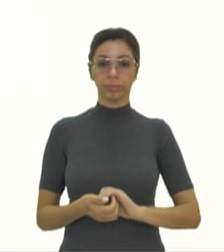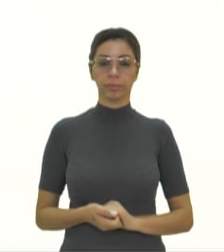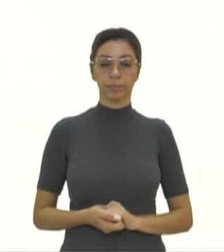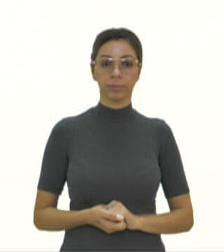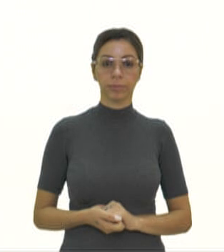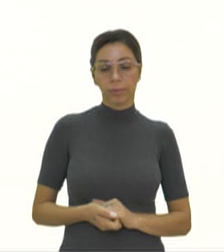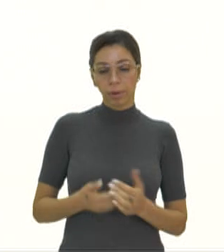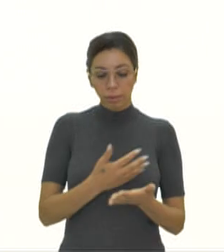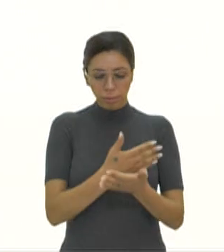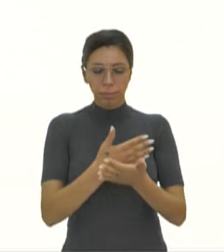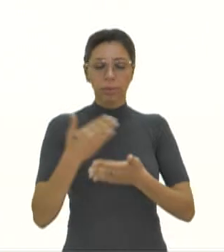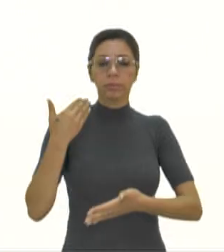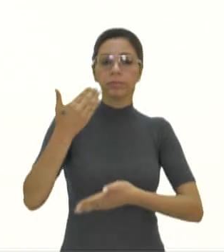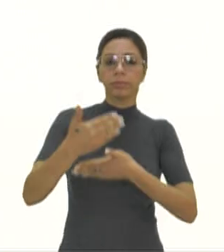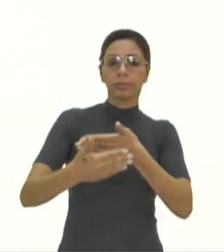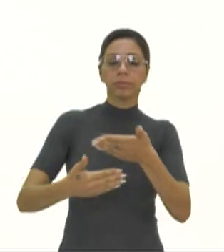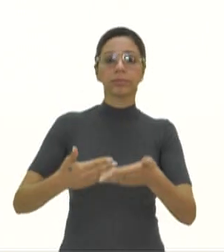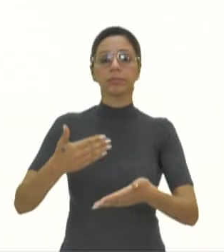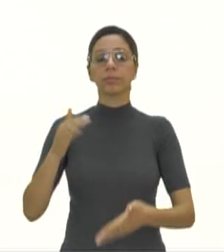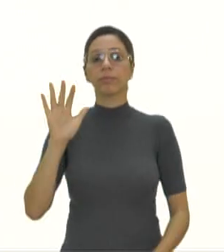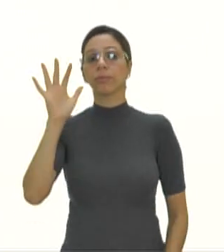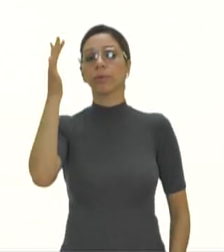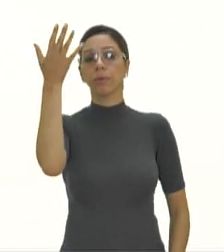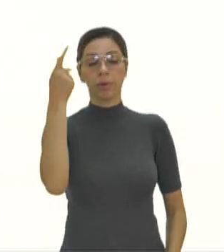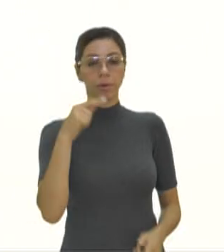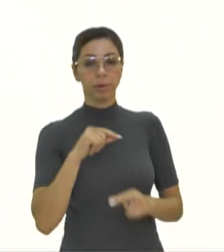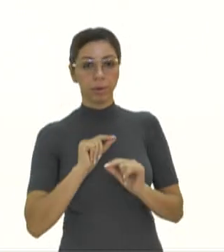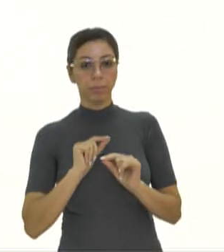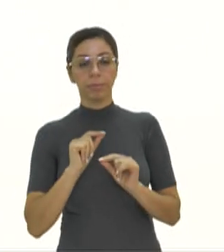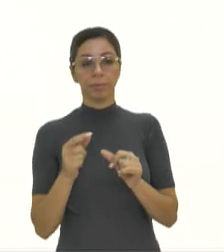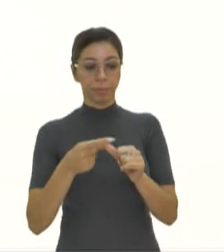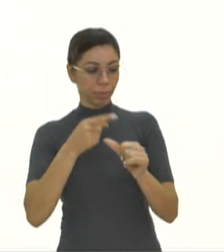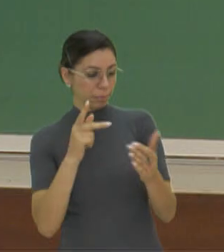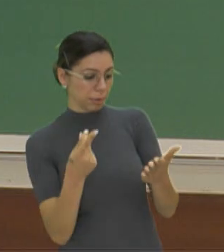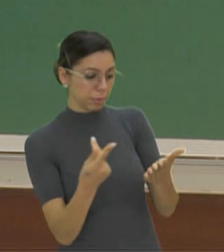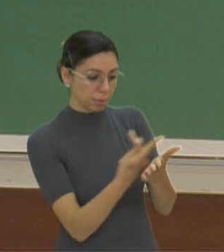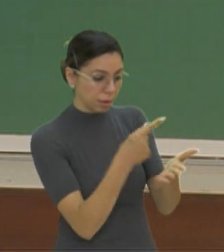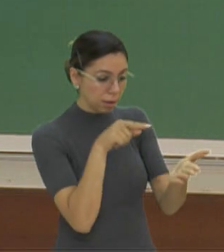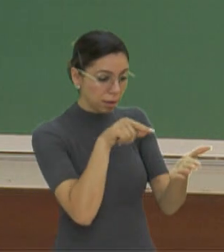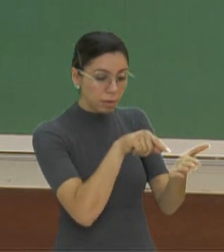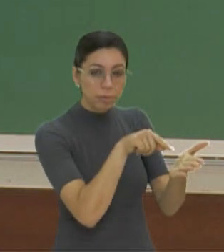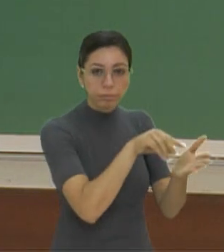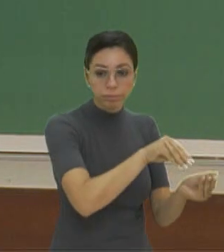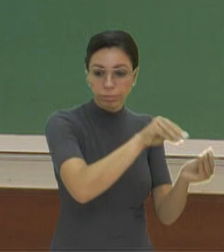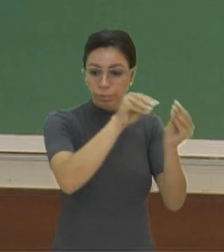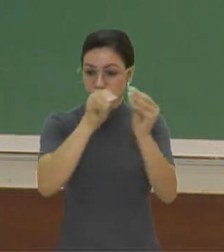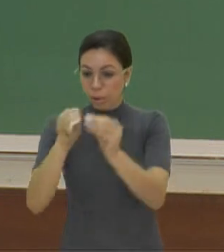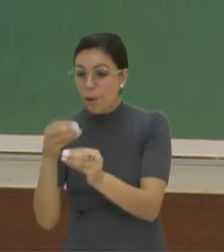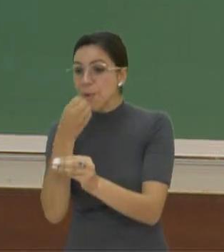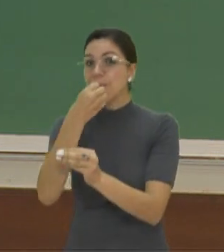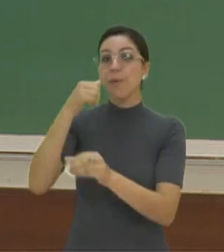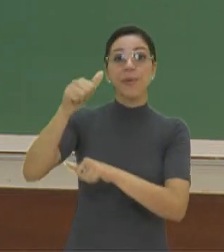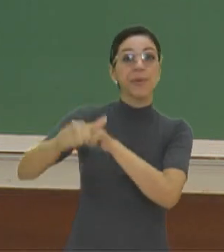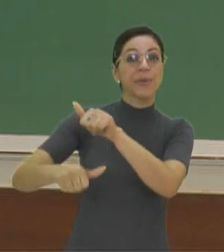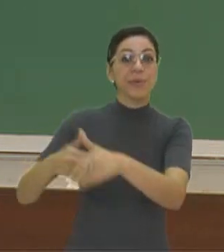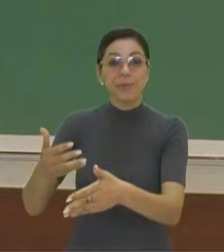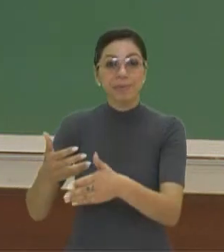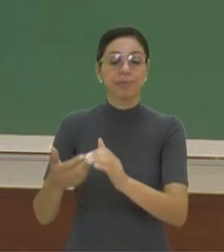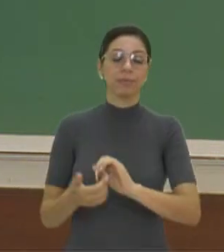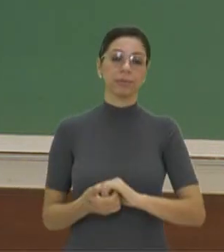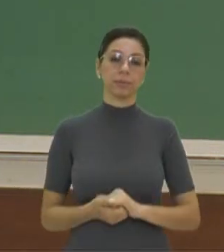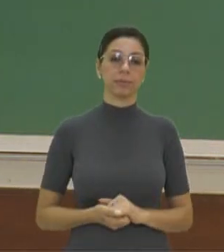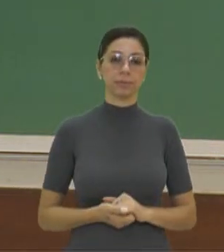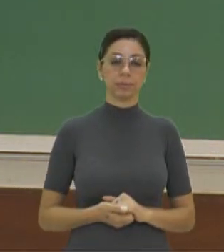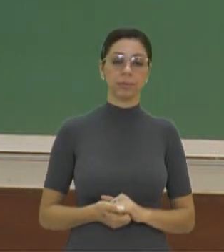deram início ou que aconteceram por um equívoco, e accidents that happen to work out, de uma